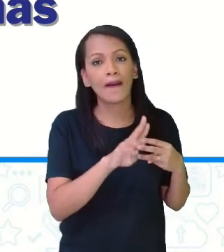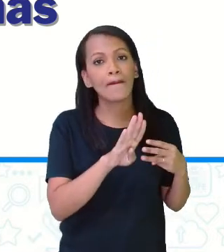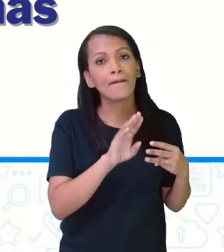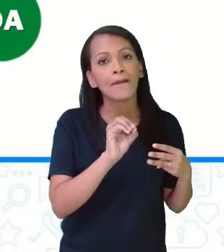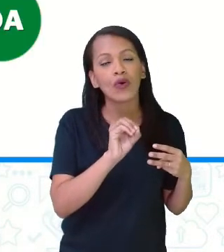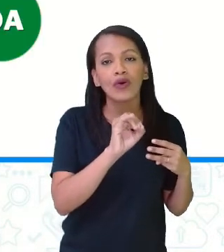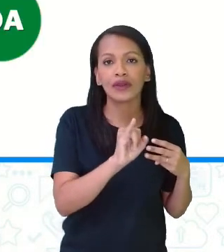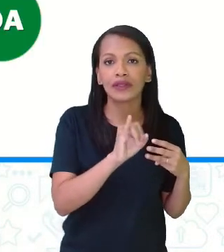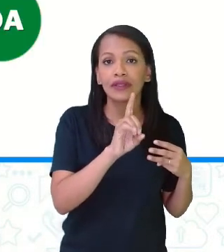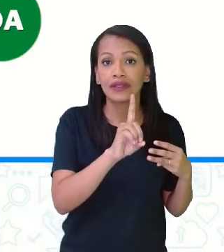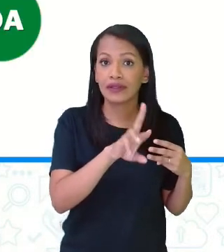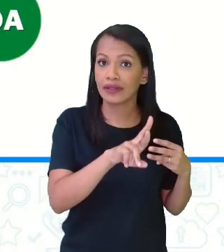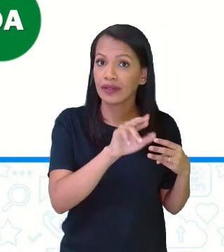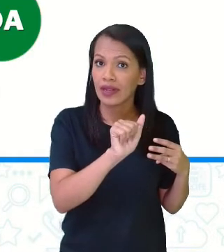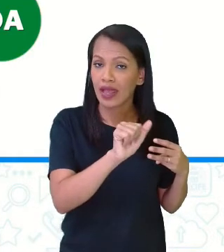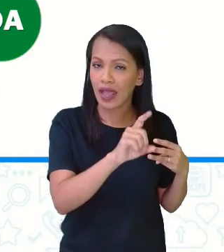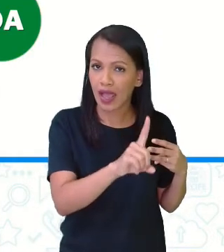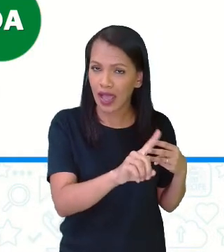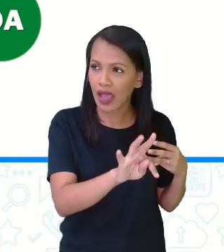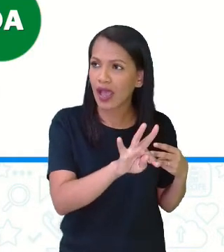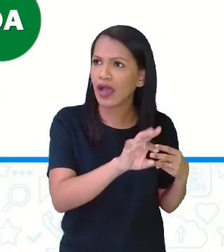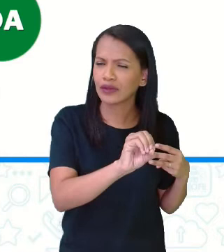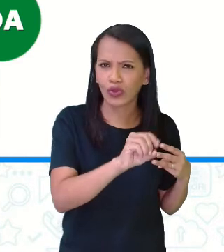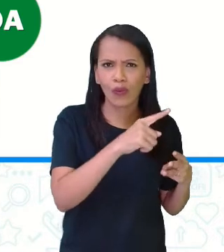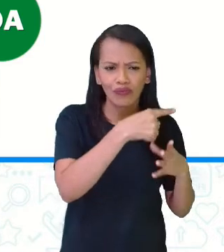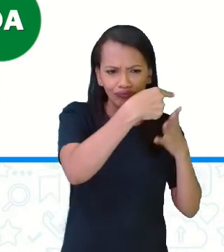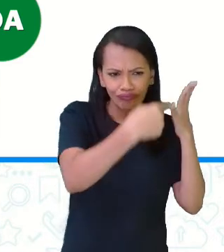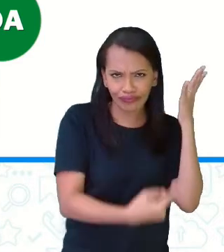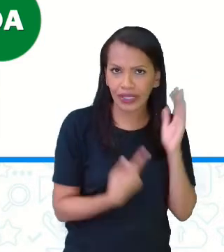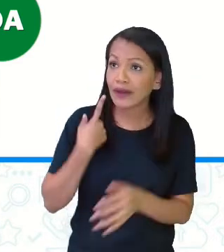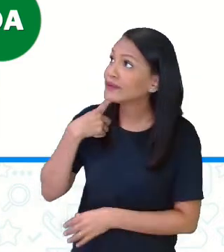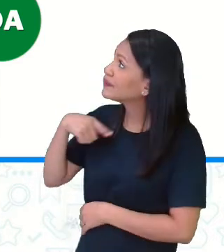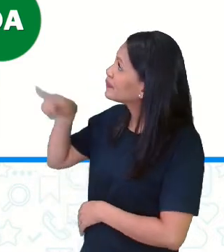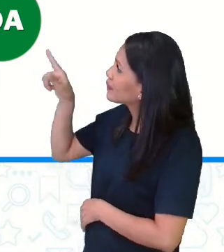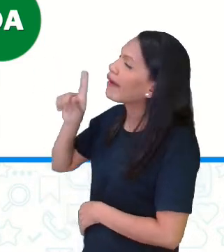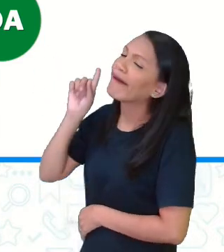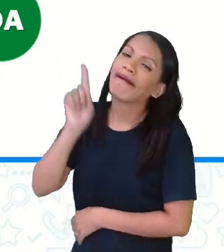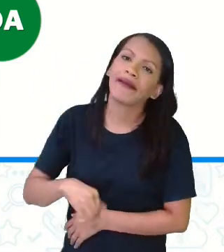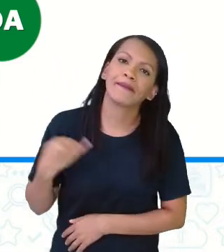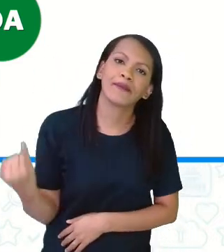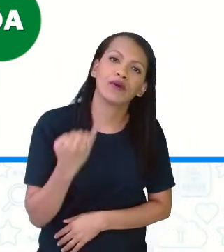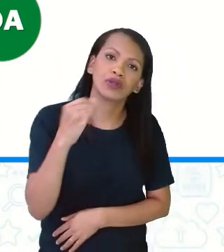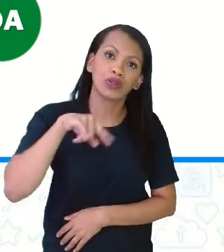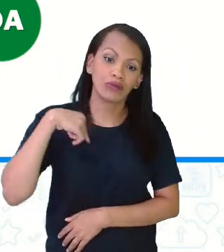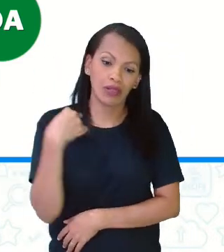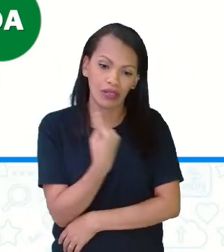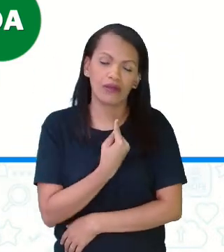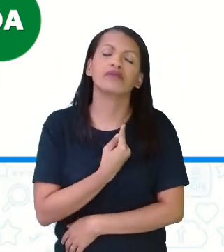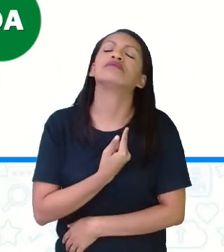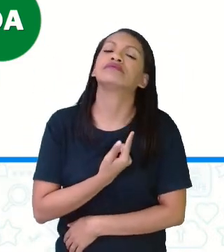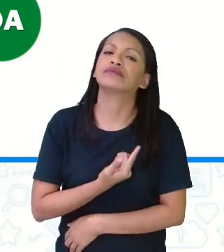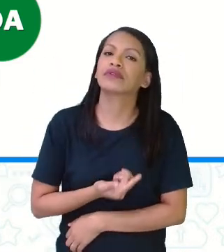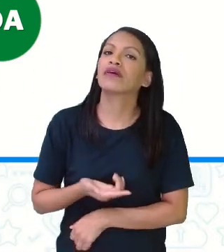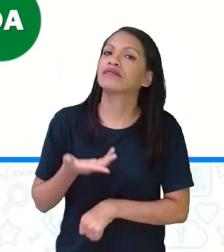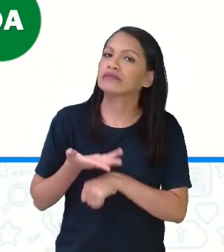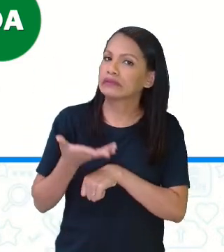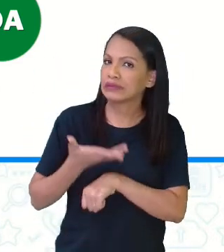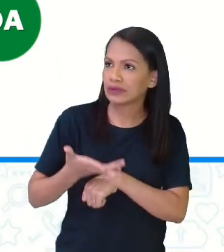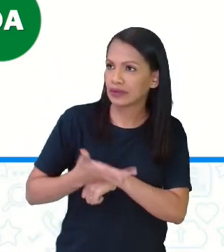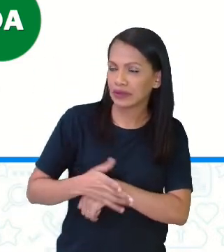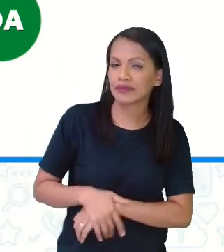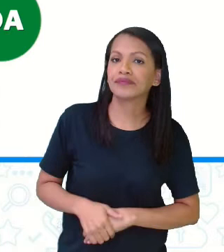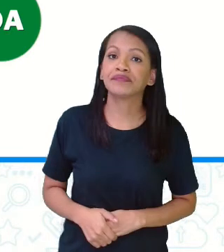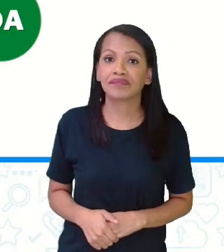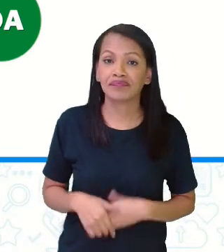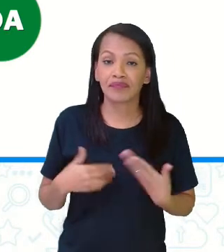são importantes para algumas atividades. E eu vou falar sobre isso também. Por exemplo, as vitaminas. A gente vai chegar lá.